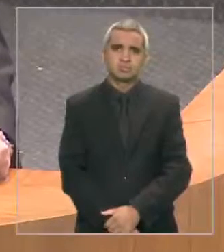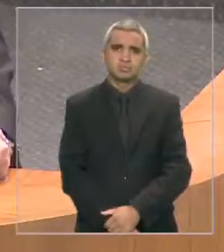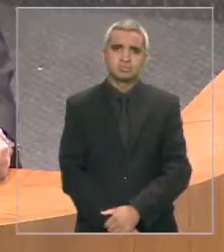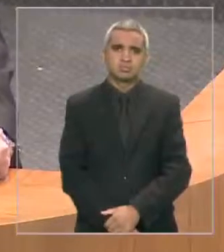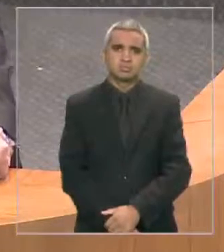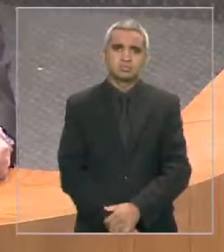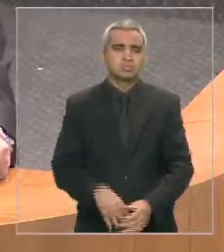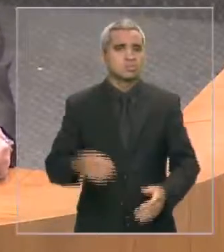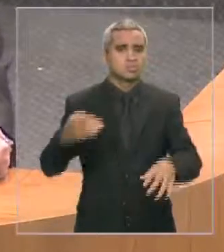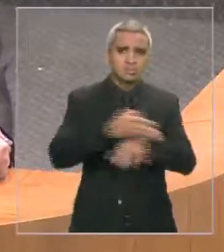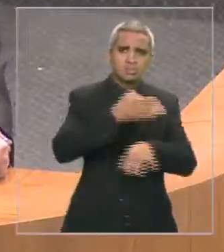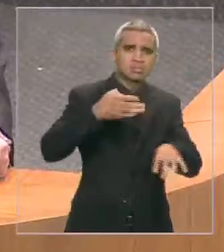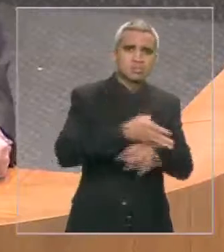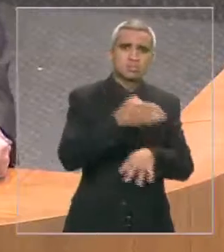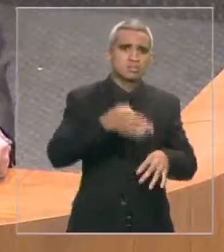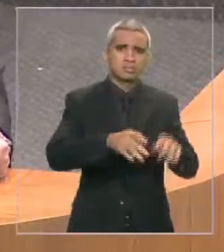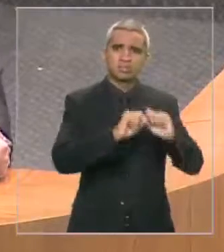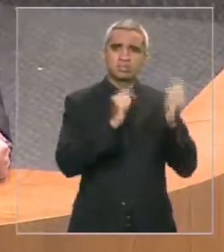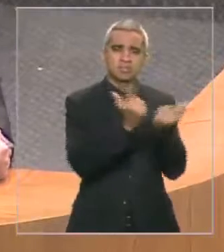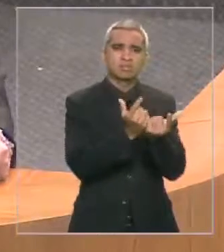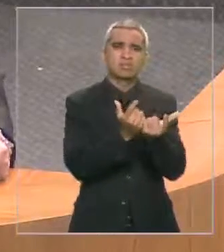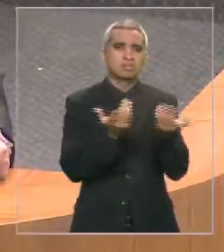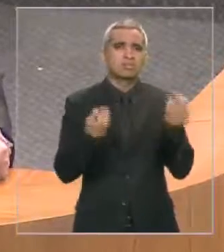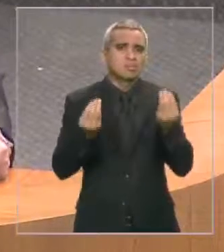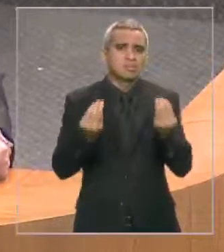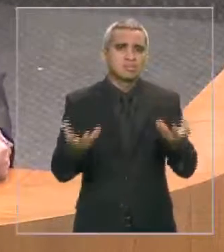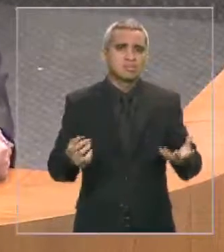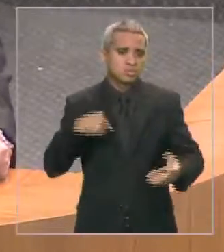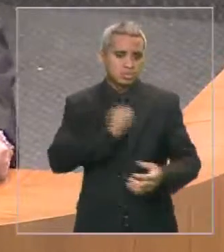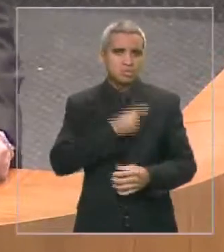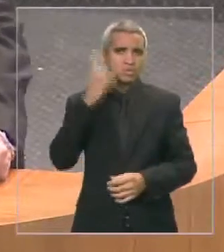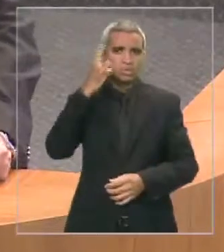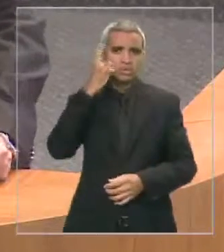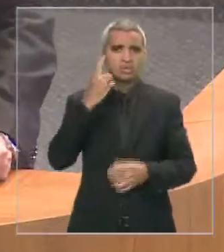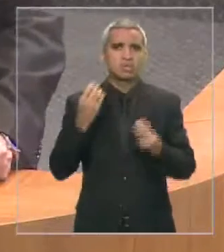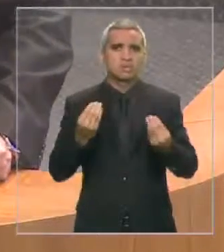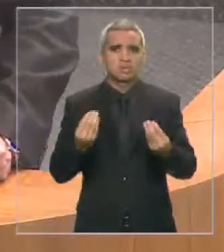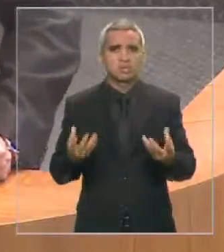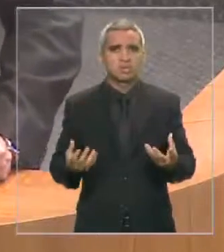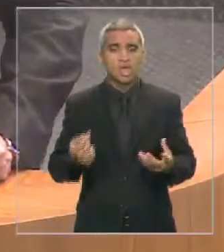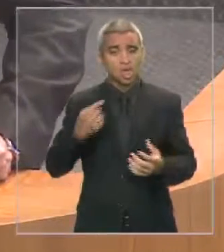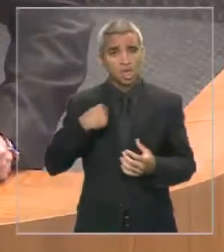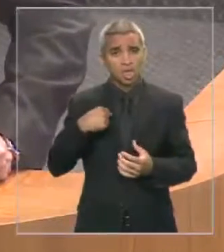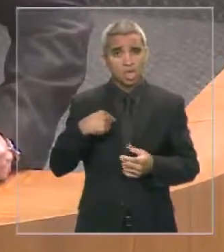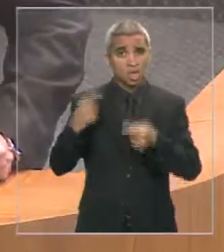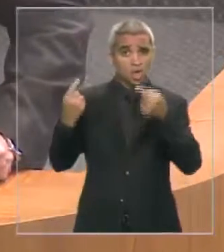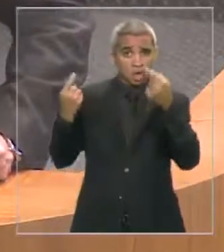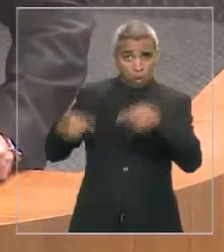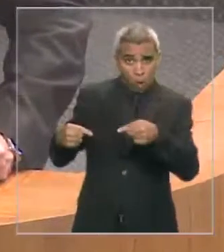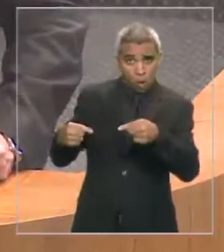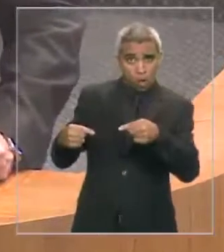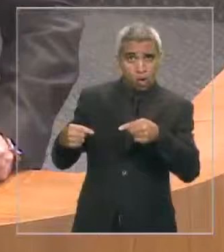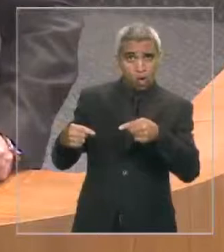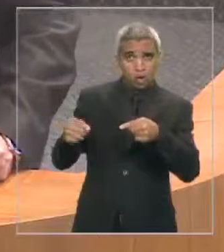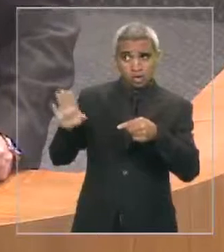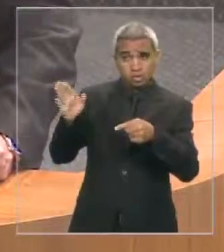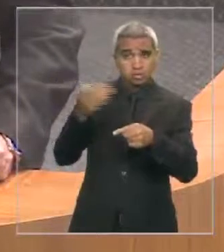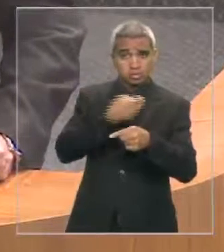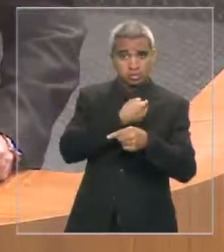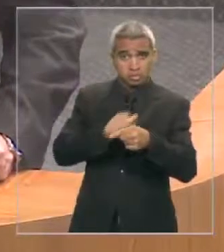Eu estou atropelando aqui os legisladores. Não sou contra o